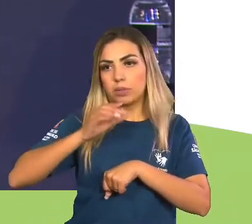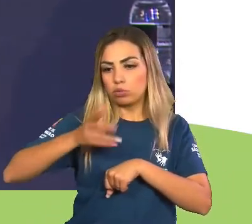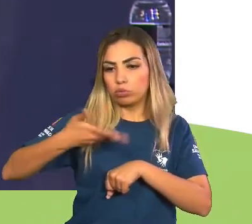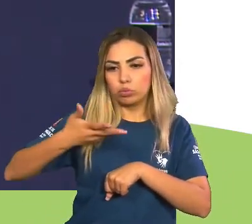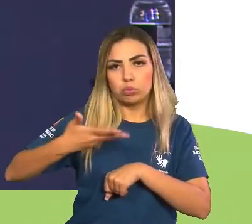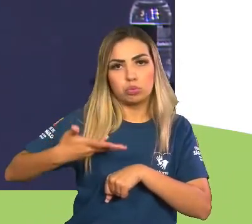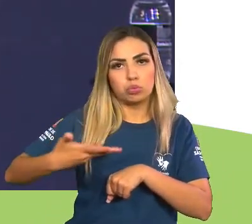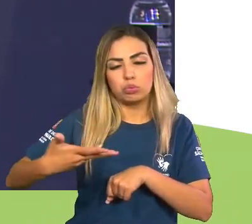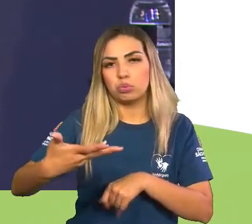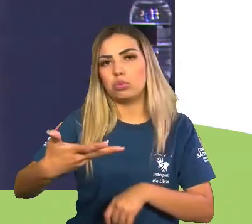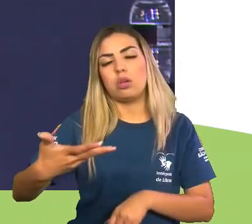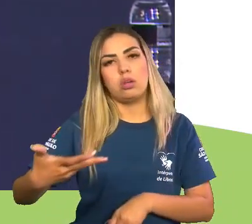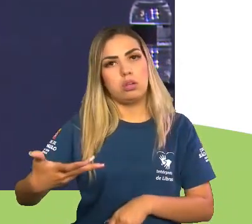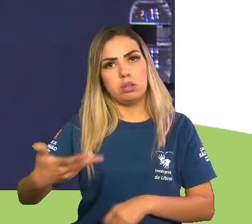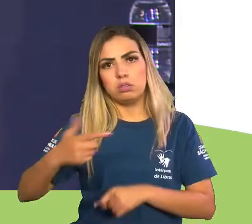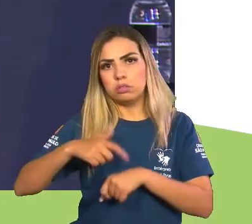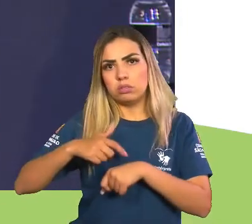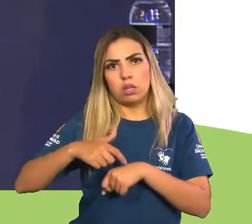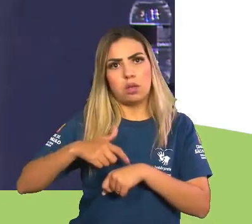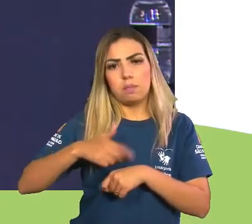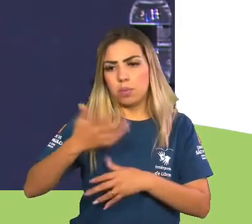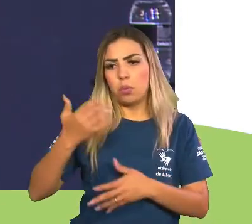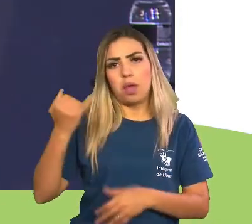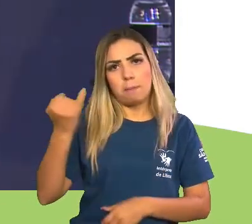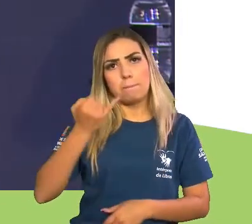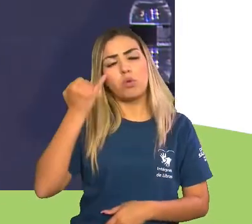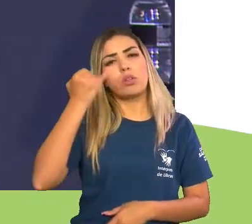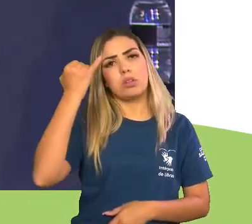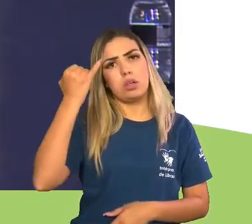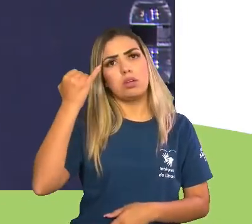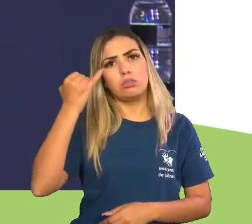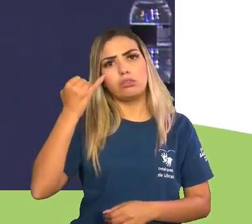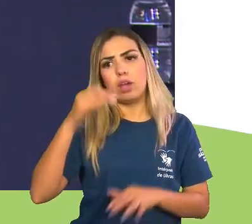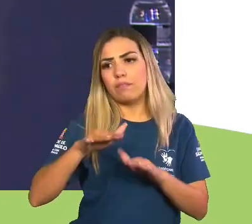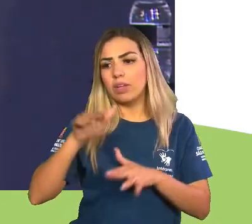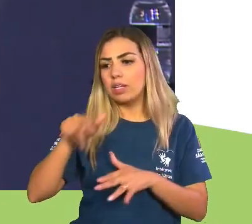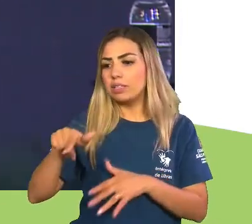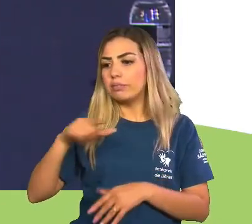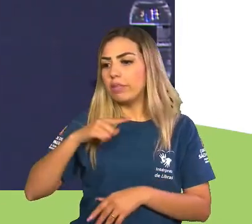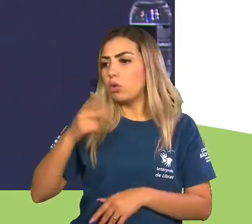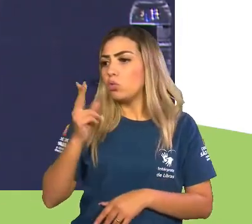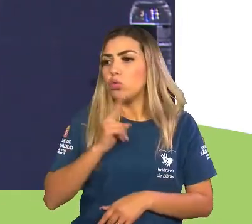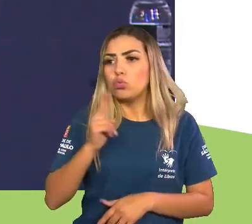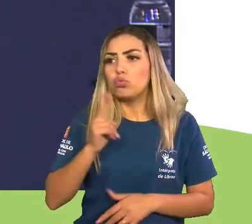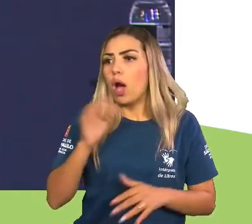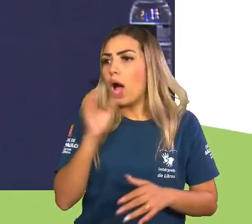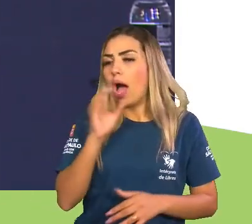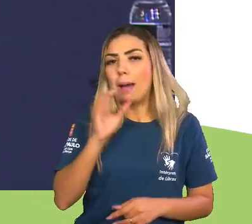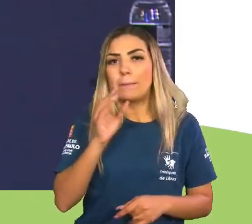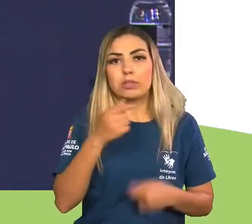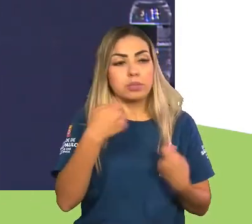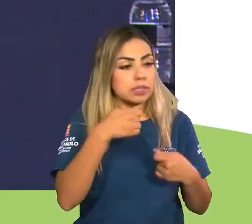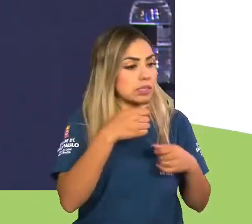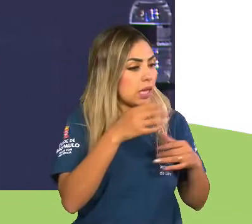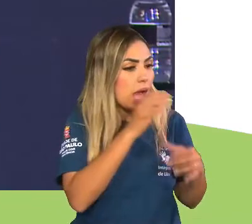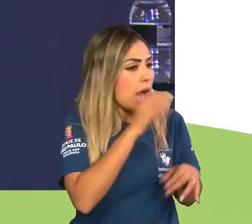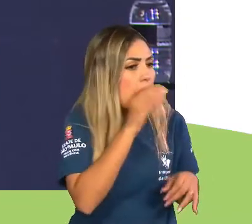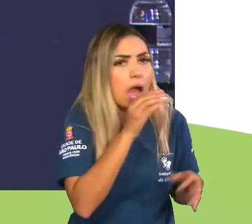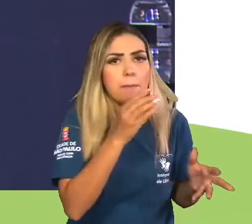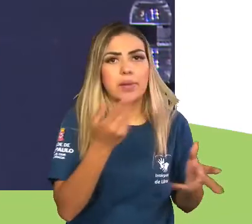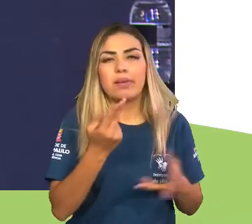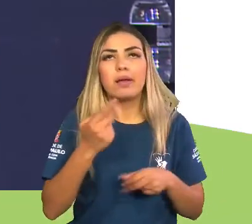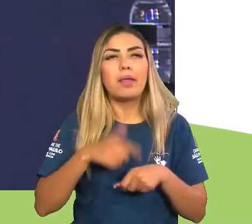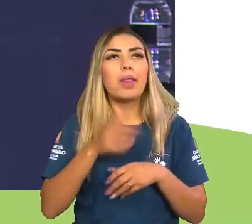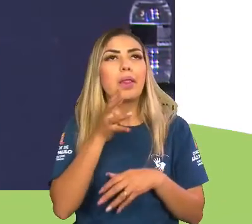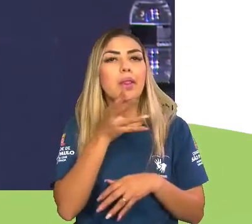urge, o tempo é muito importante para quem tem uma urgência, e ele tem que ser colocado na pauta,